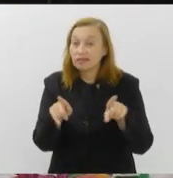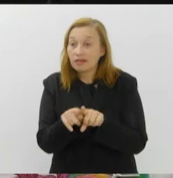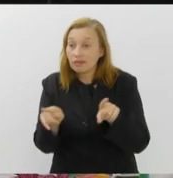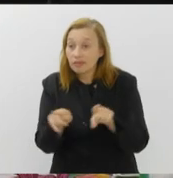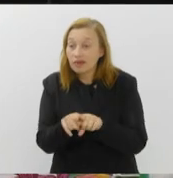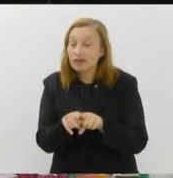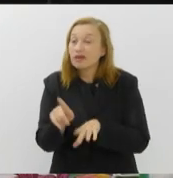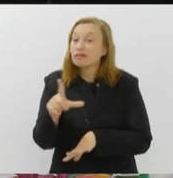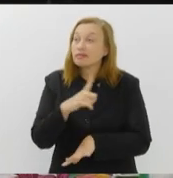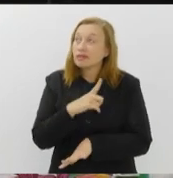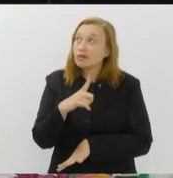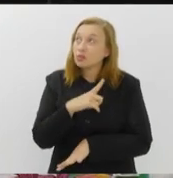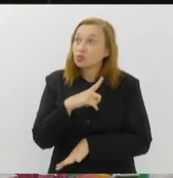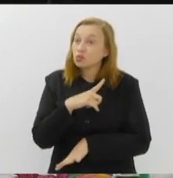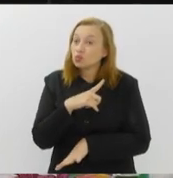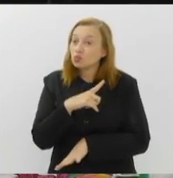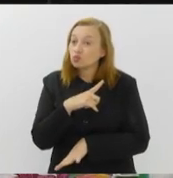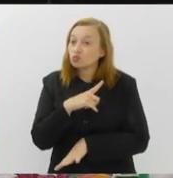nós temos